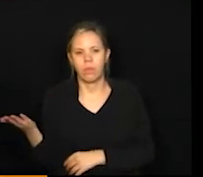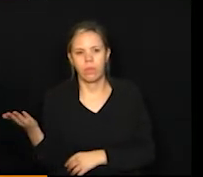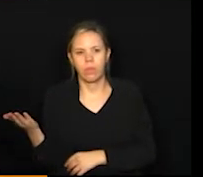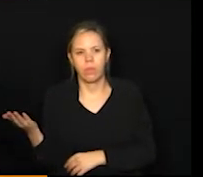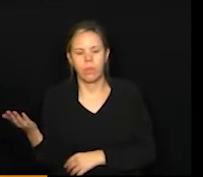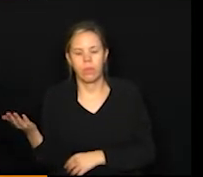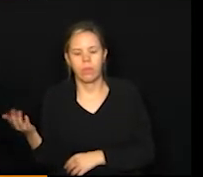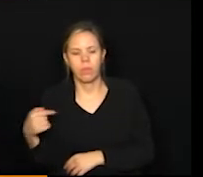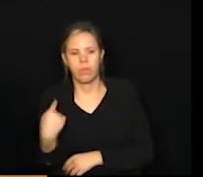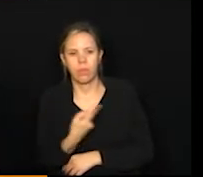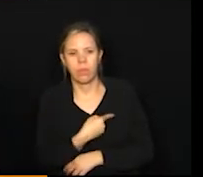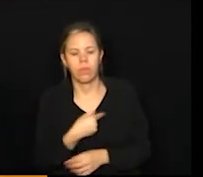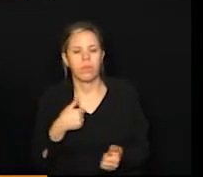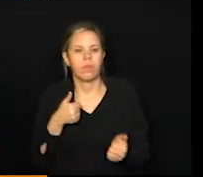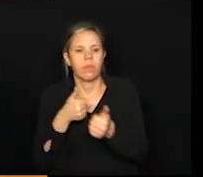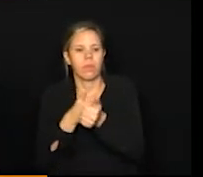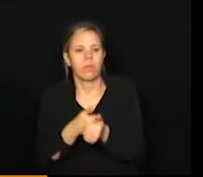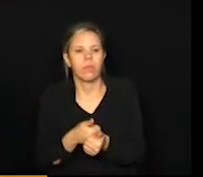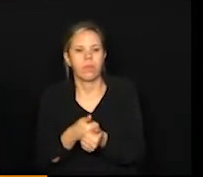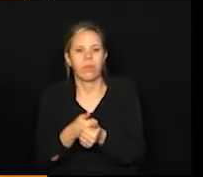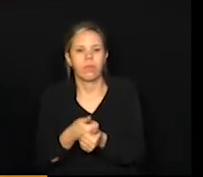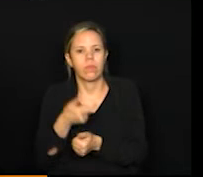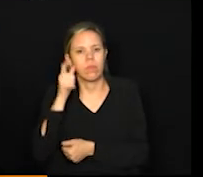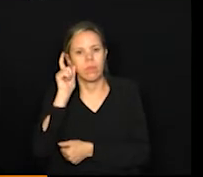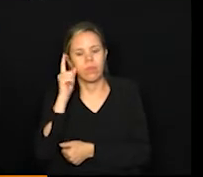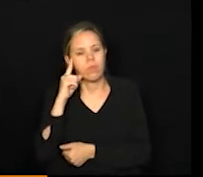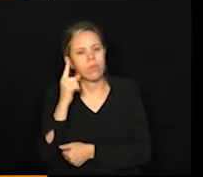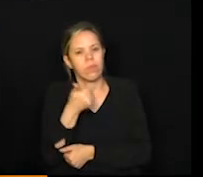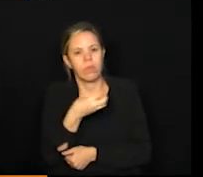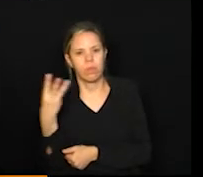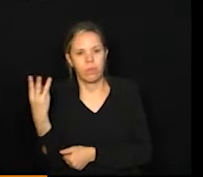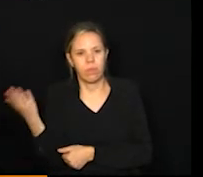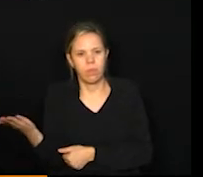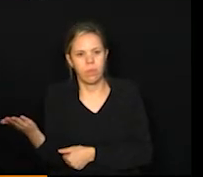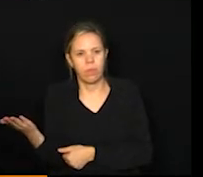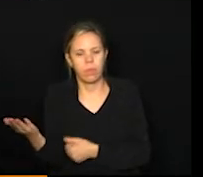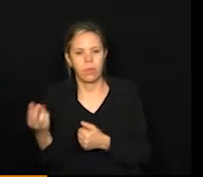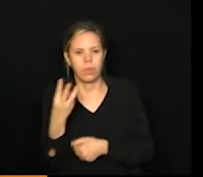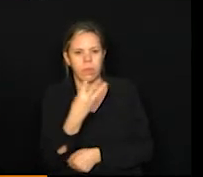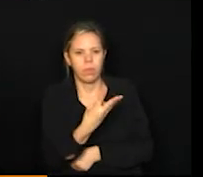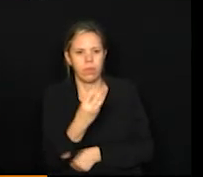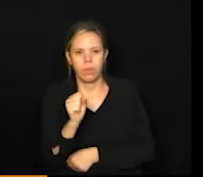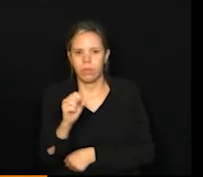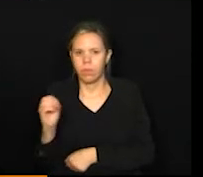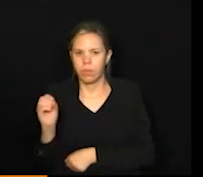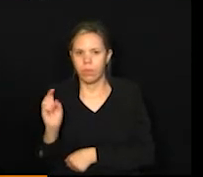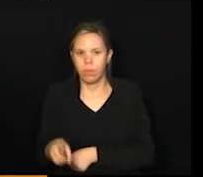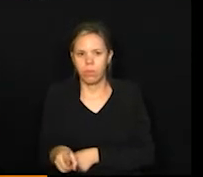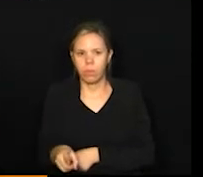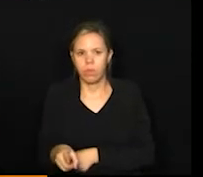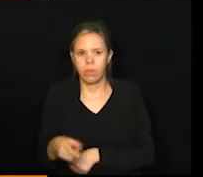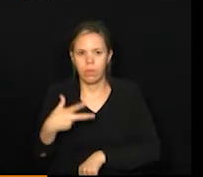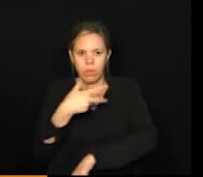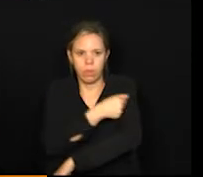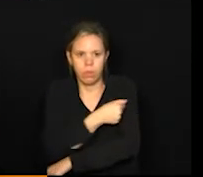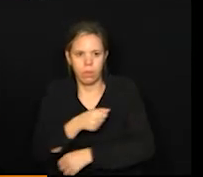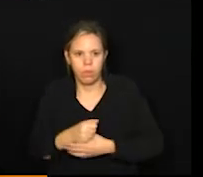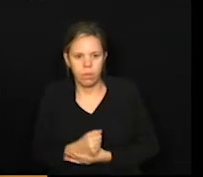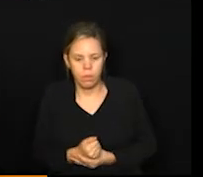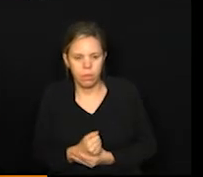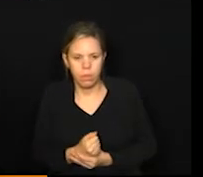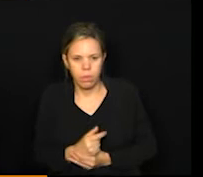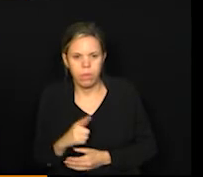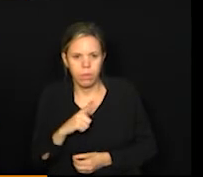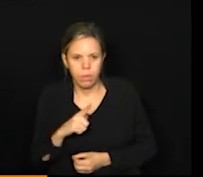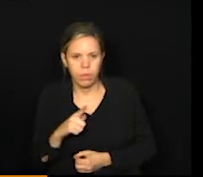seja, nós aproximamos até ontem, dia 13, de 380 mil doses aplicadas. E